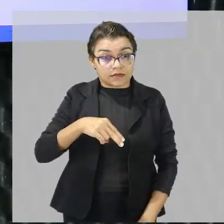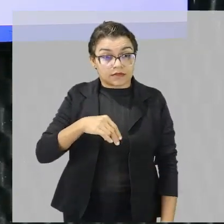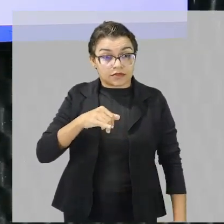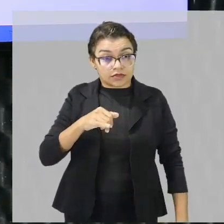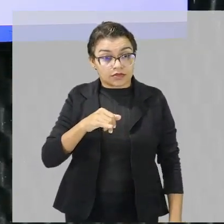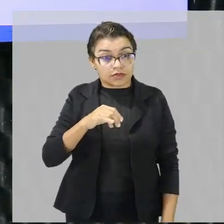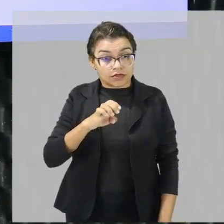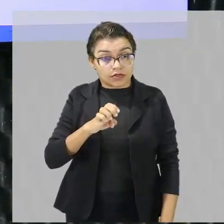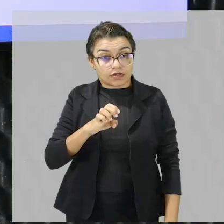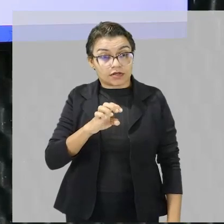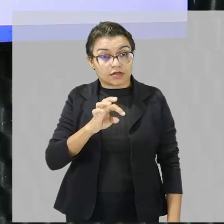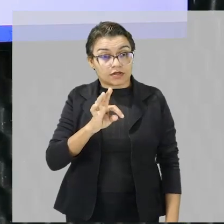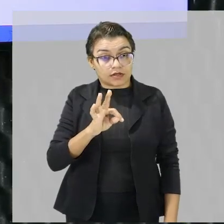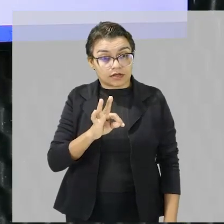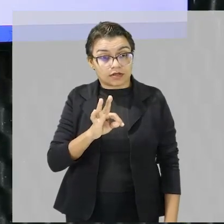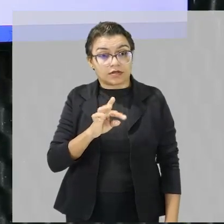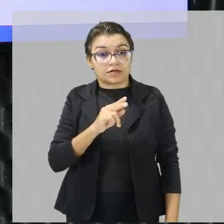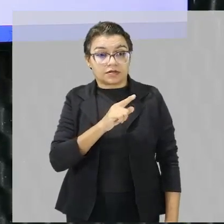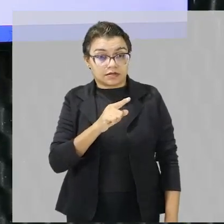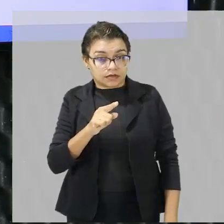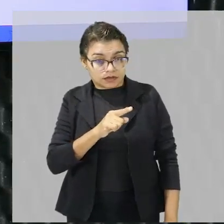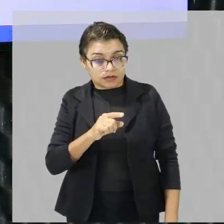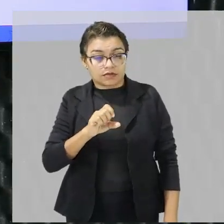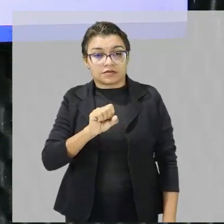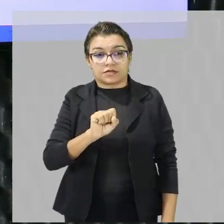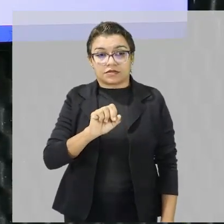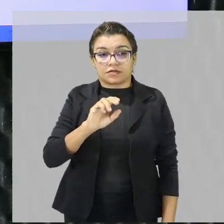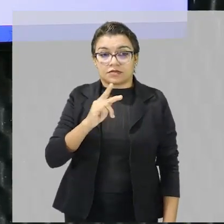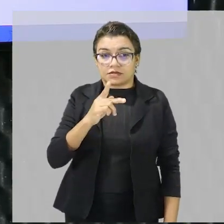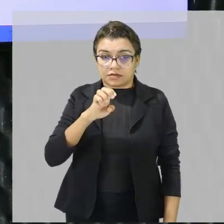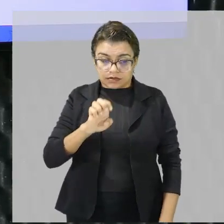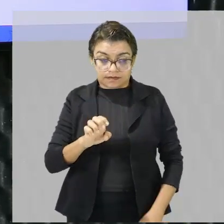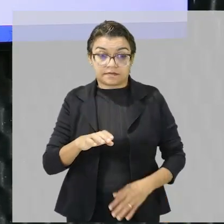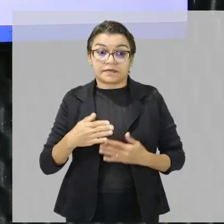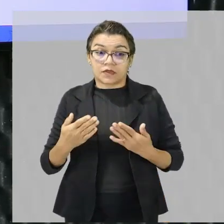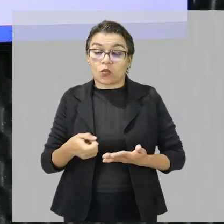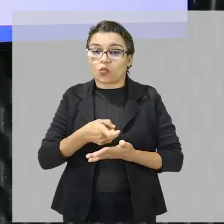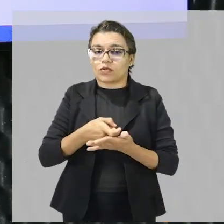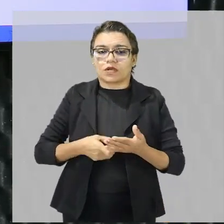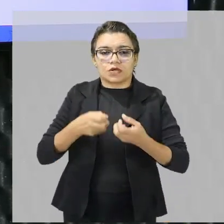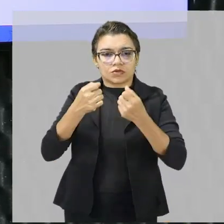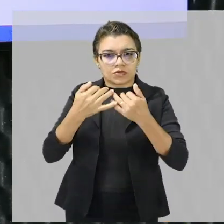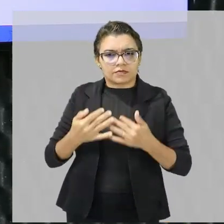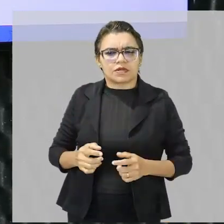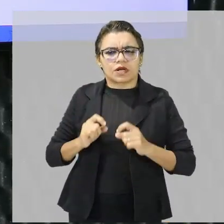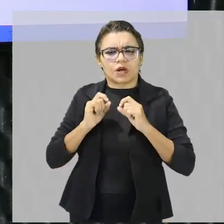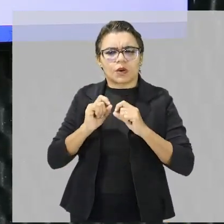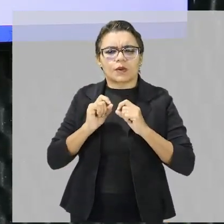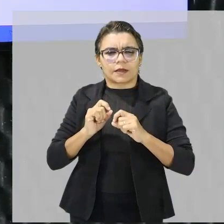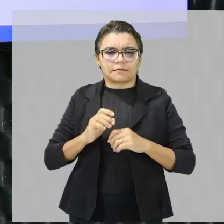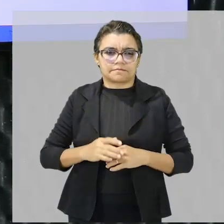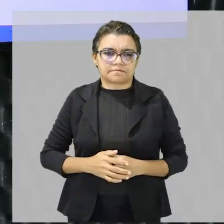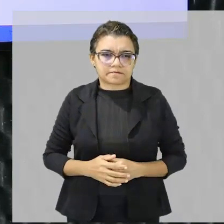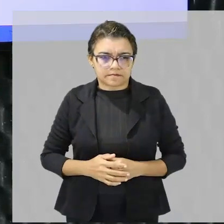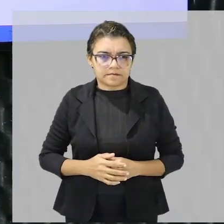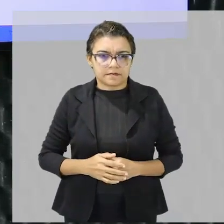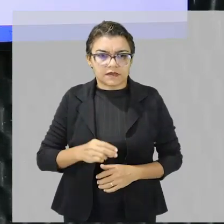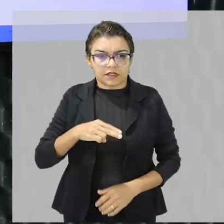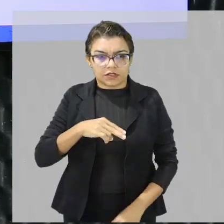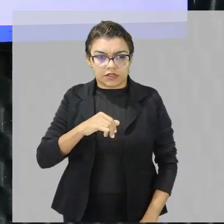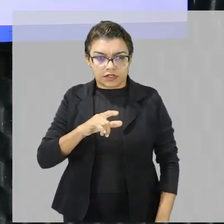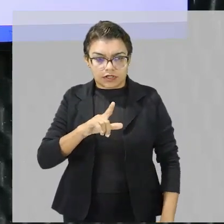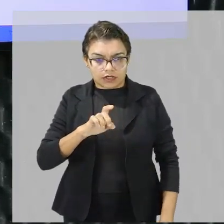texto exprime uma construção alegórica que traduz o entendimento da doutrina nihilista, ou seja, o nihil,